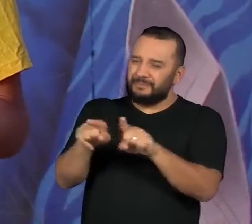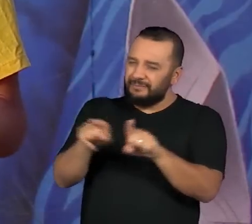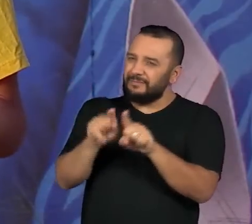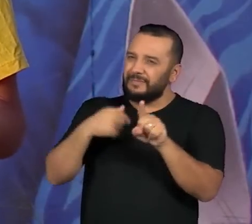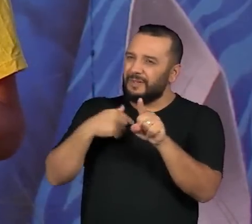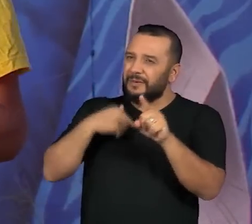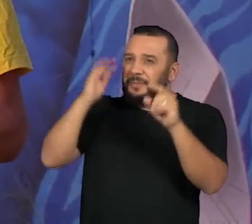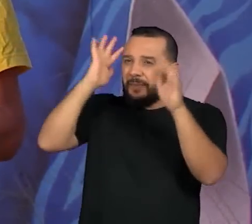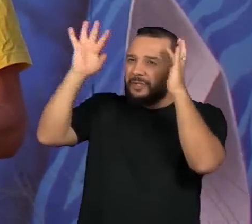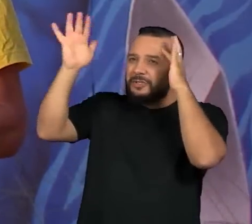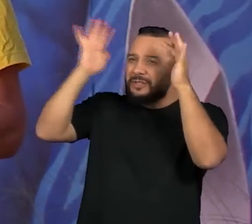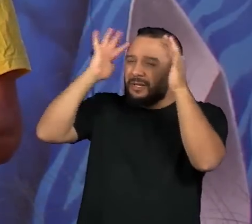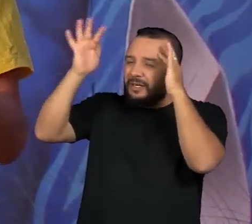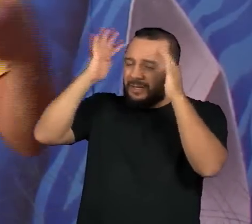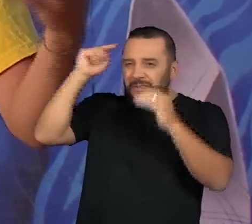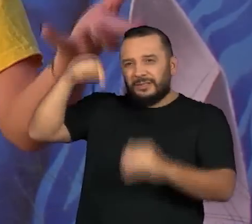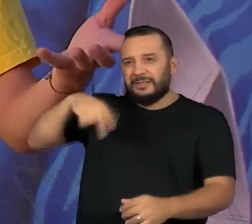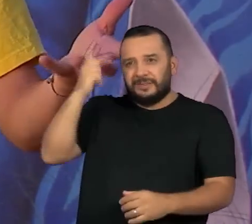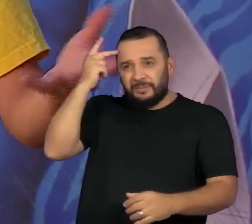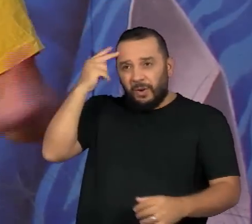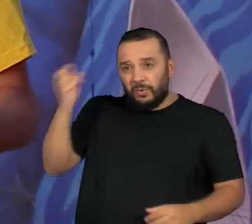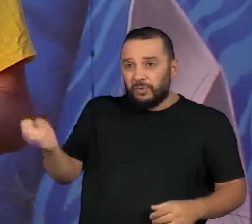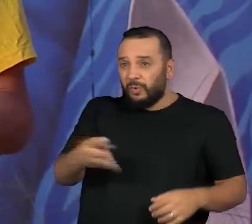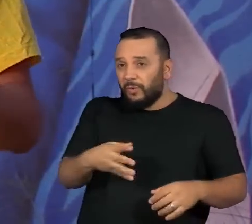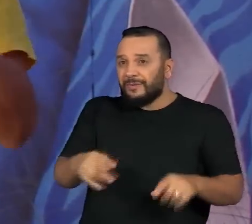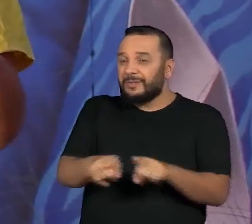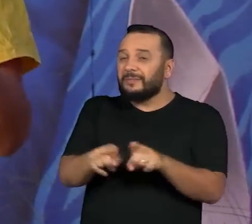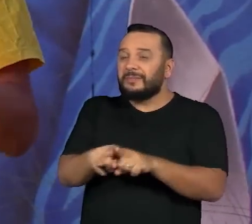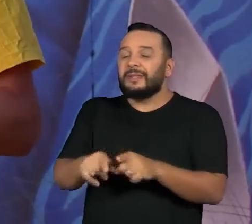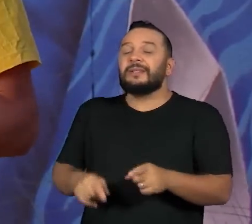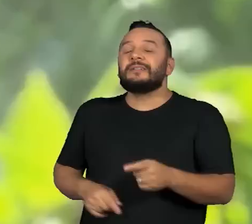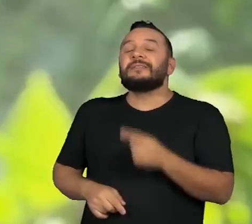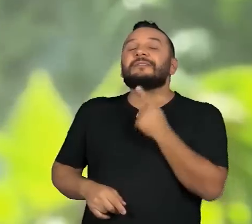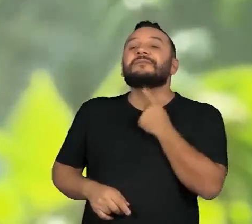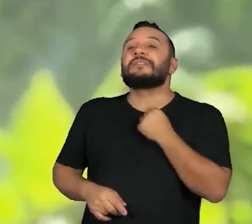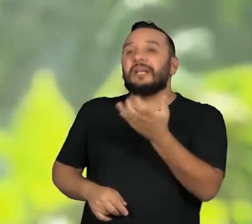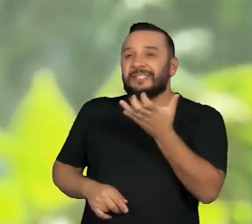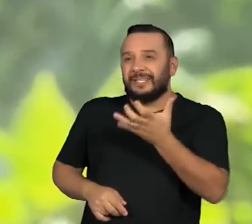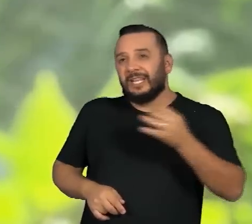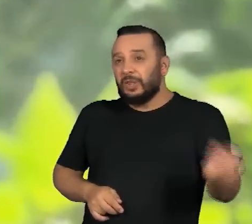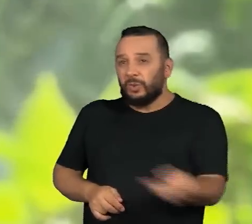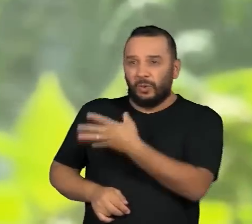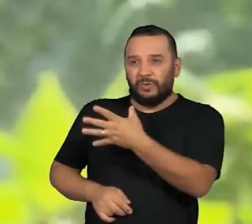imaginários sobre a cidade e, portanto, novos desejos de uma outra cidade.